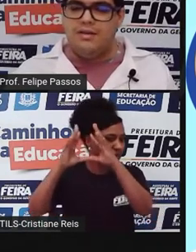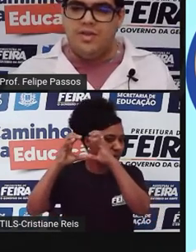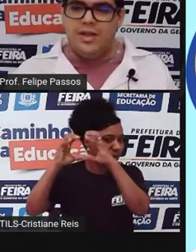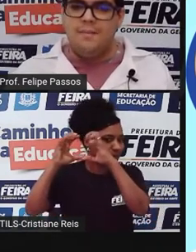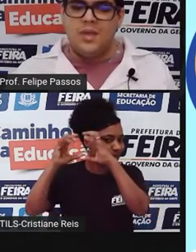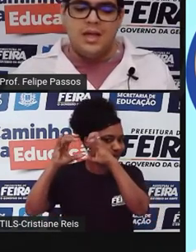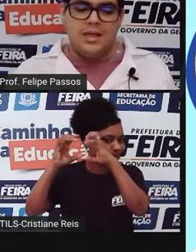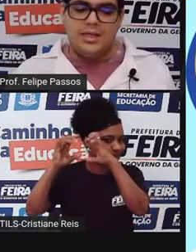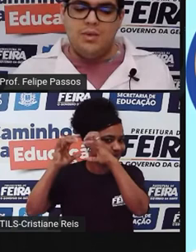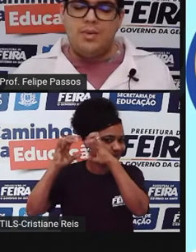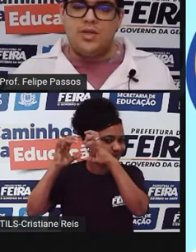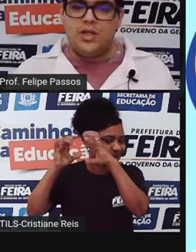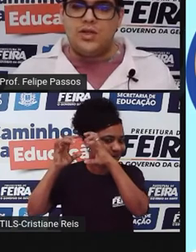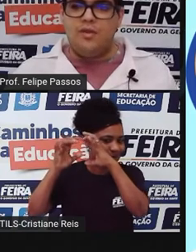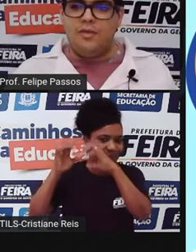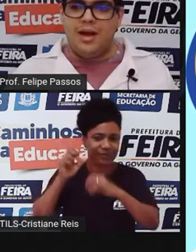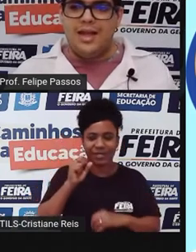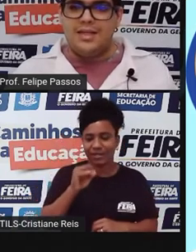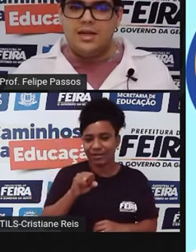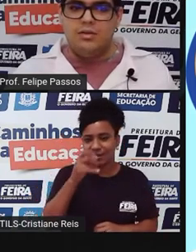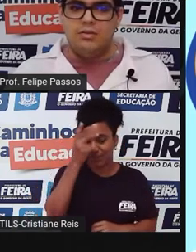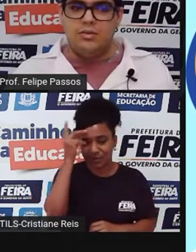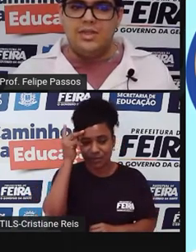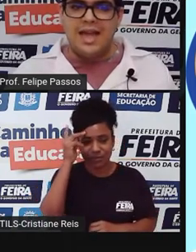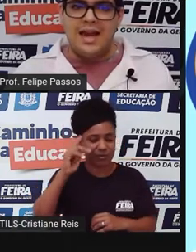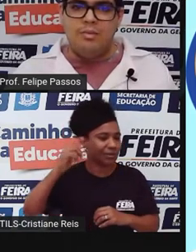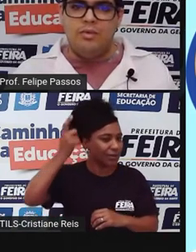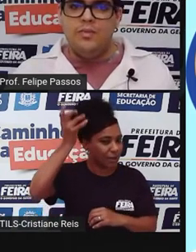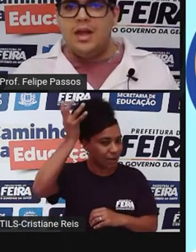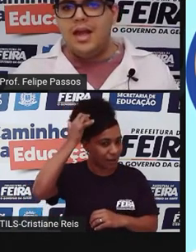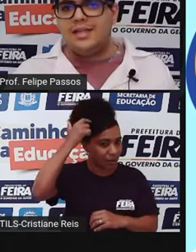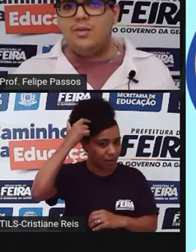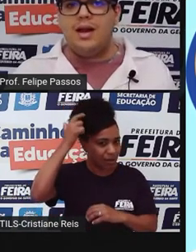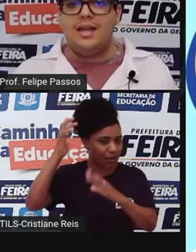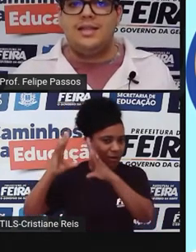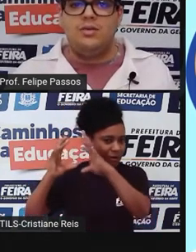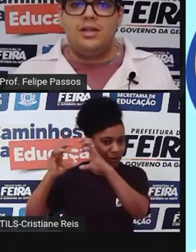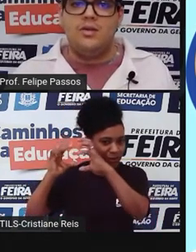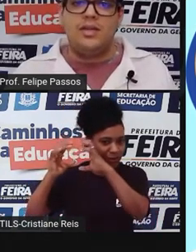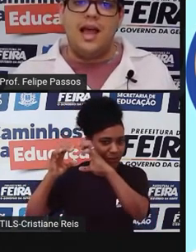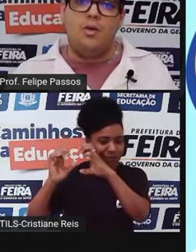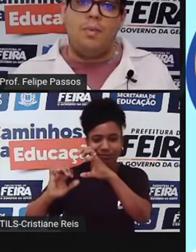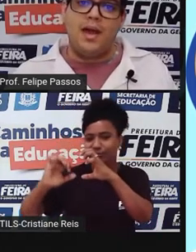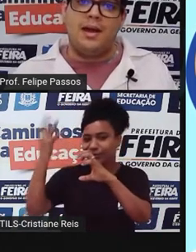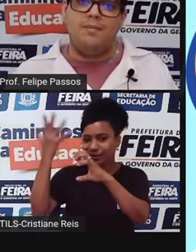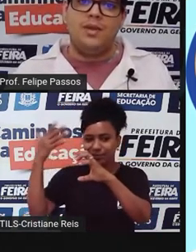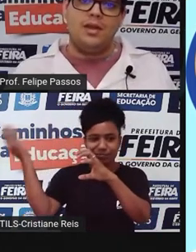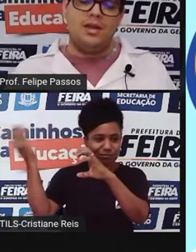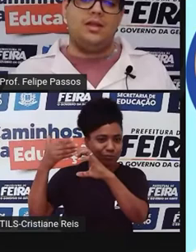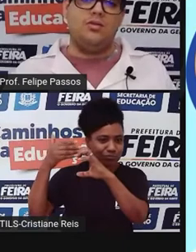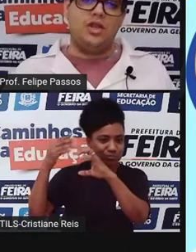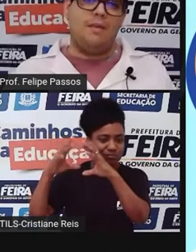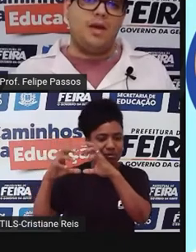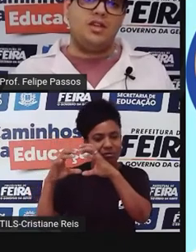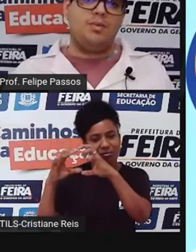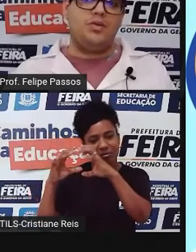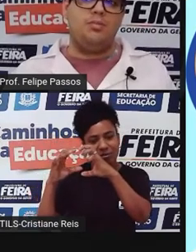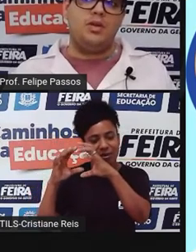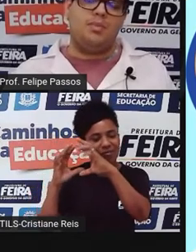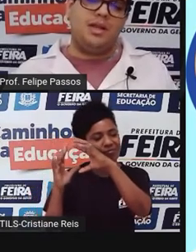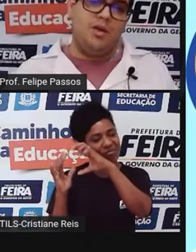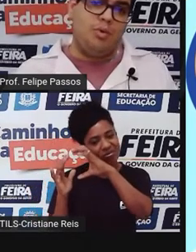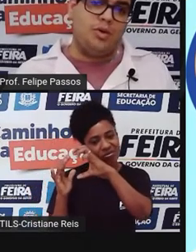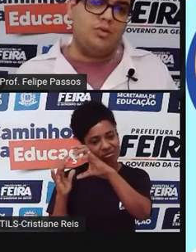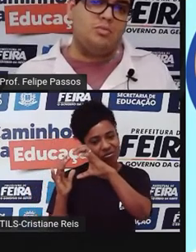sua vida, que se uma pessoa sofre uma lesão no cérebro, essa é uma lesão que não se recupera. Então, de repente, a pessoa